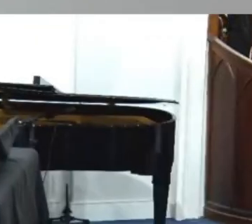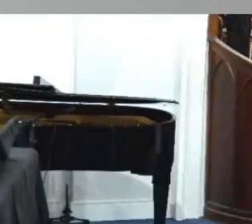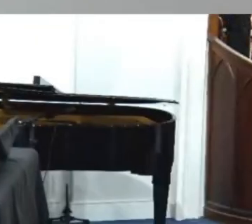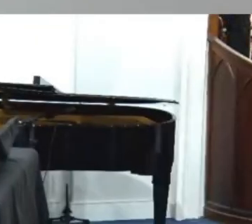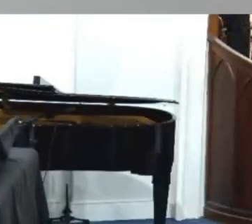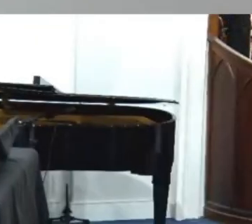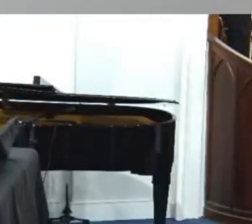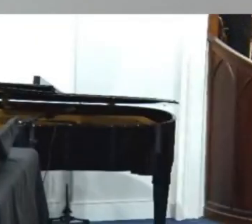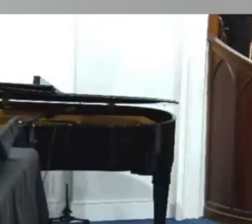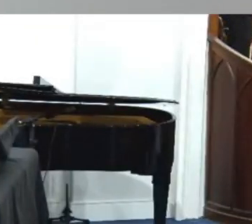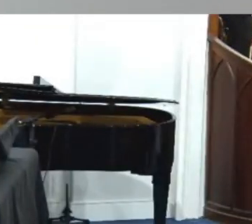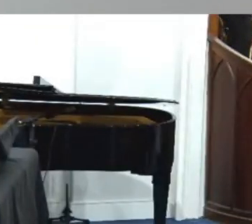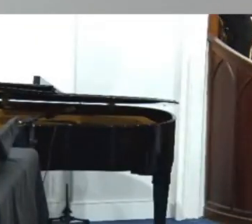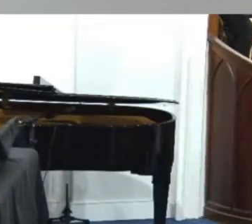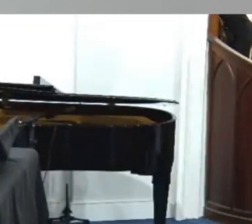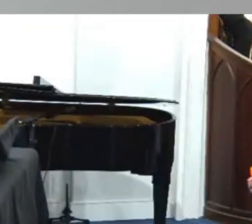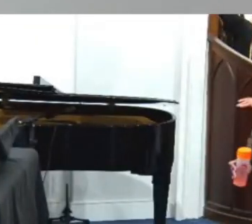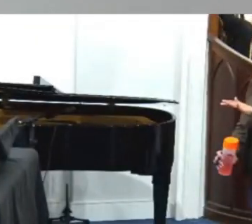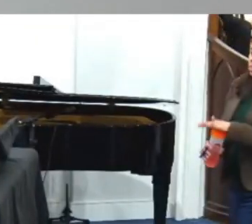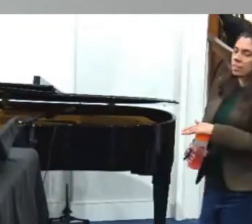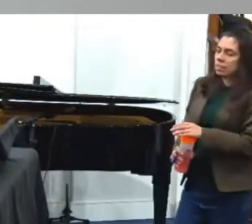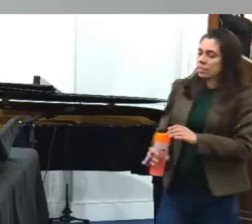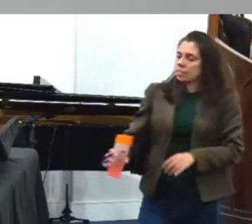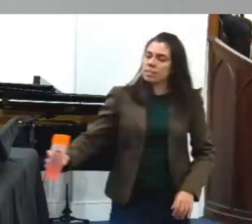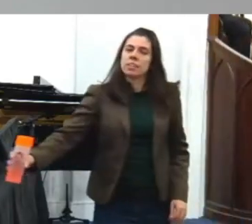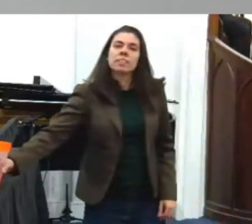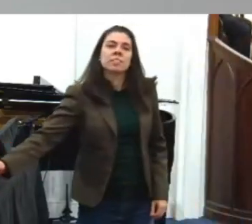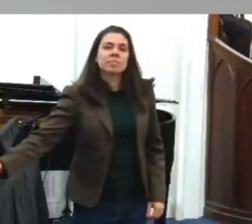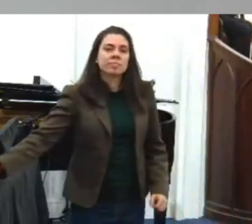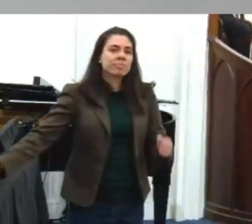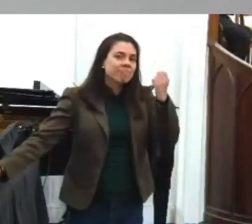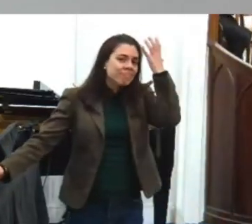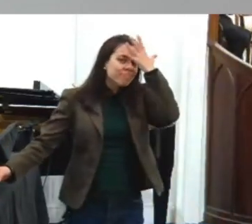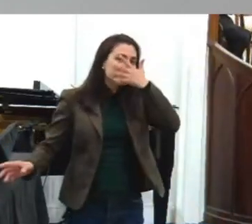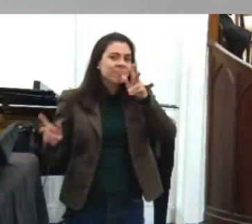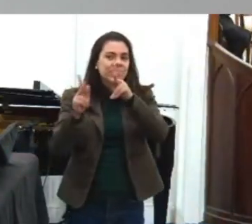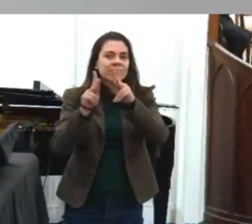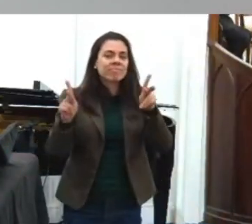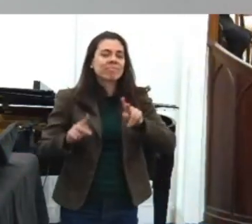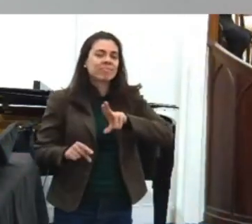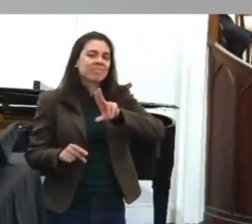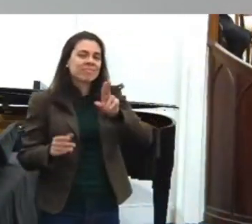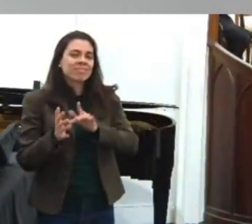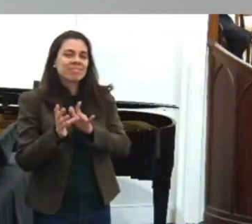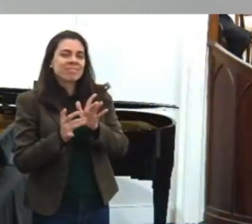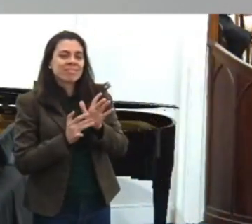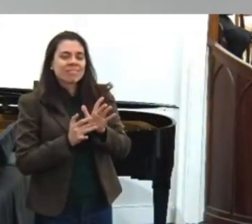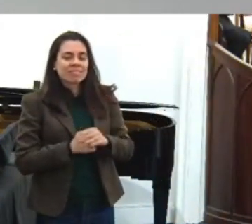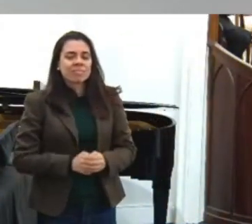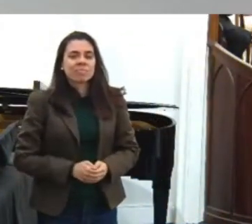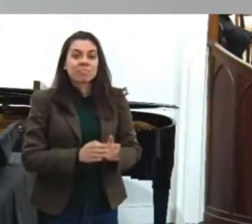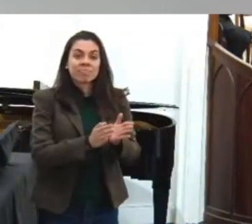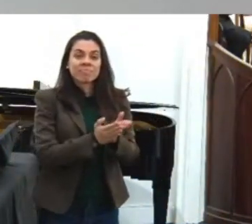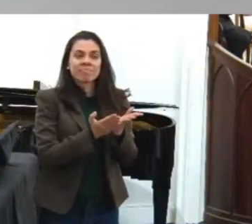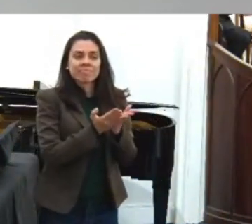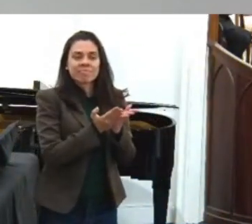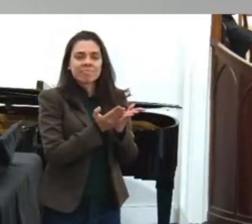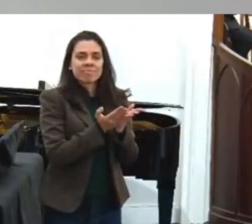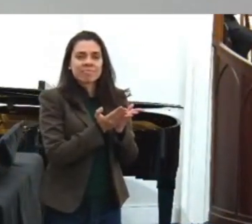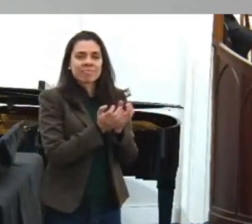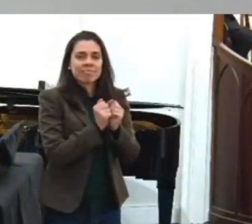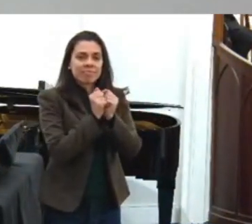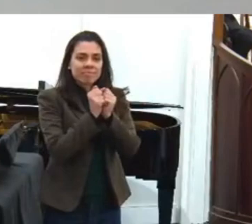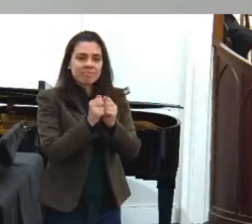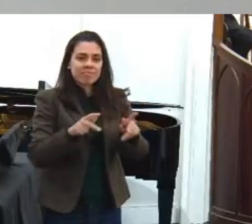Graça e paz no nome de Jesus, meus irmãos. Abra sua Bíblia no livro